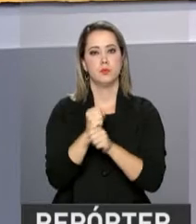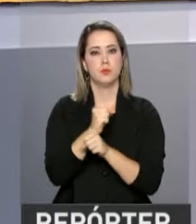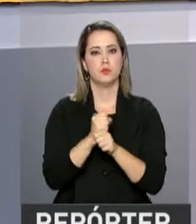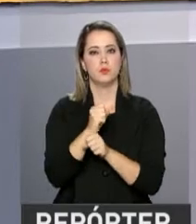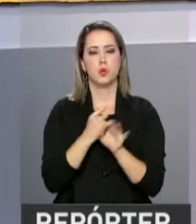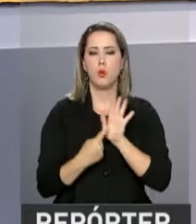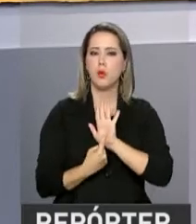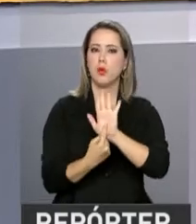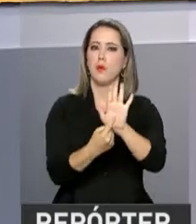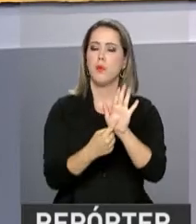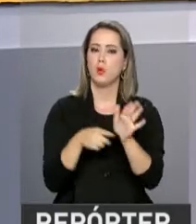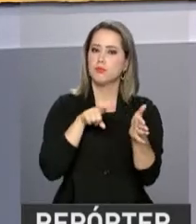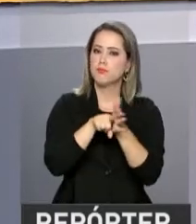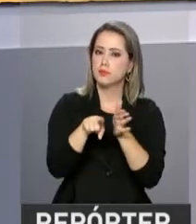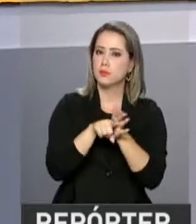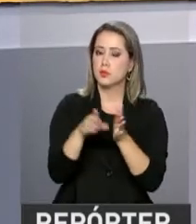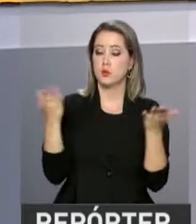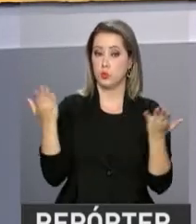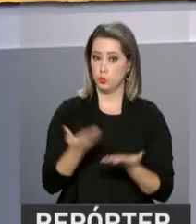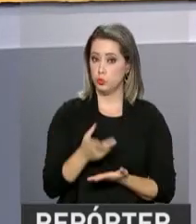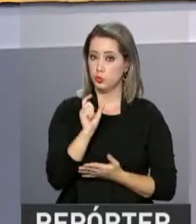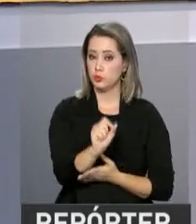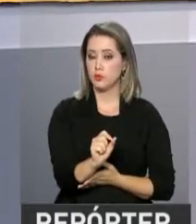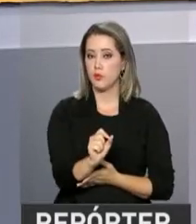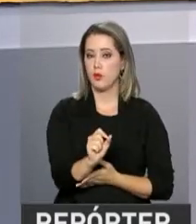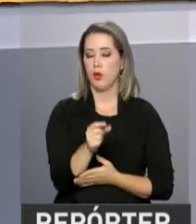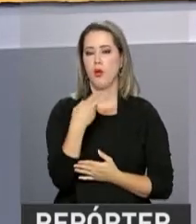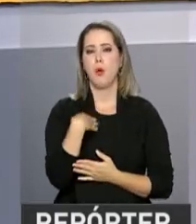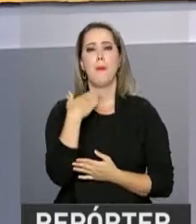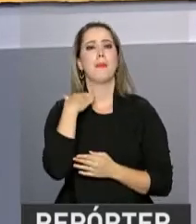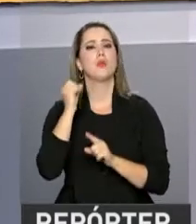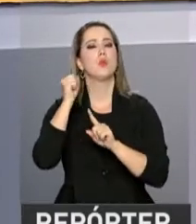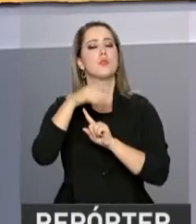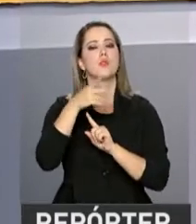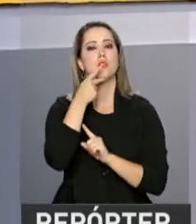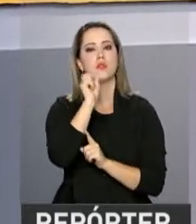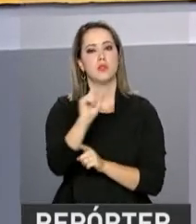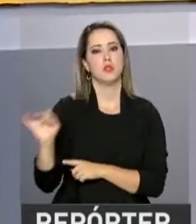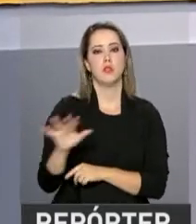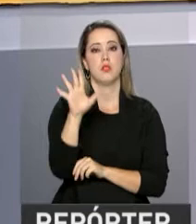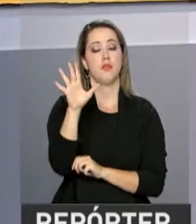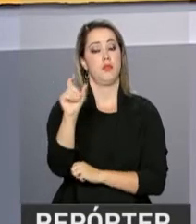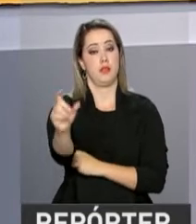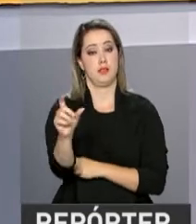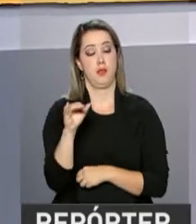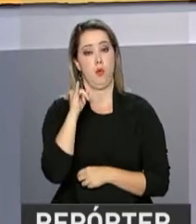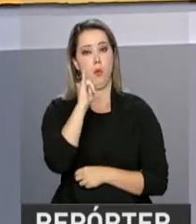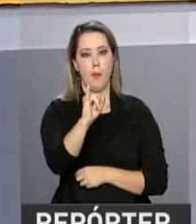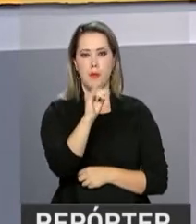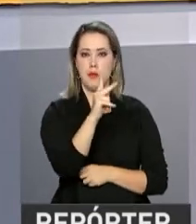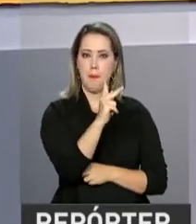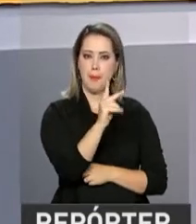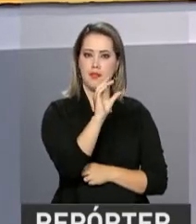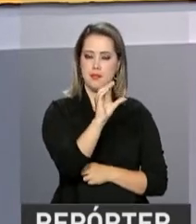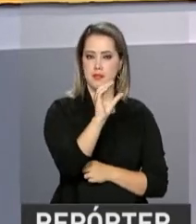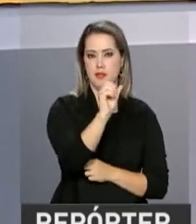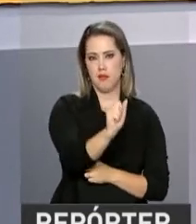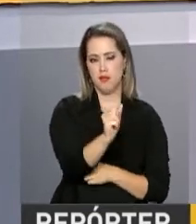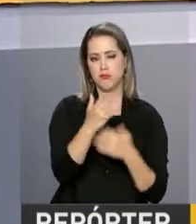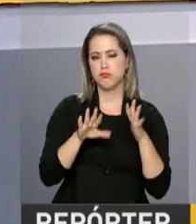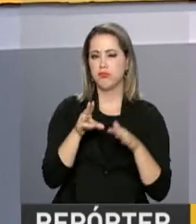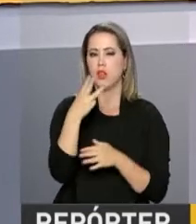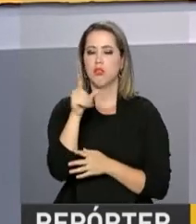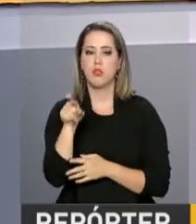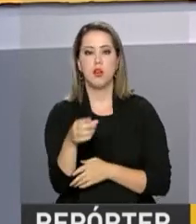de inflação divulgado hoje pelos cálculos do banco central a inflação oficial medida pelo ipc a deverá ficar